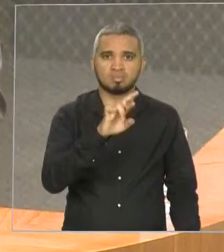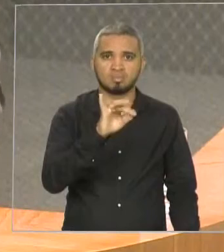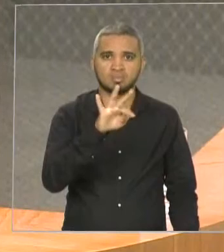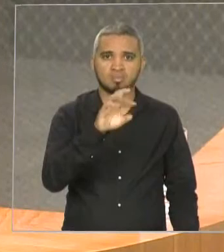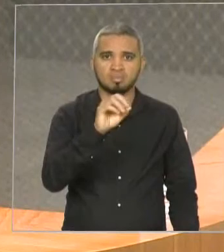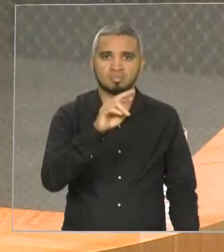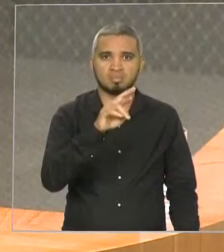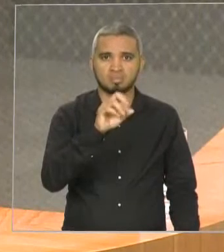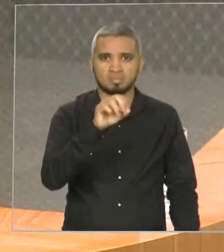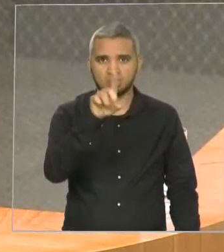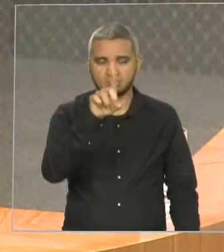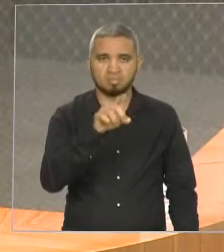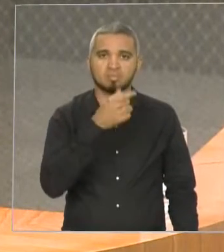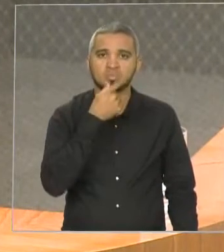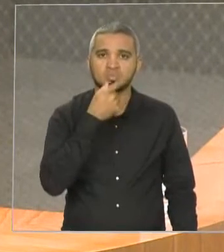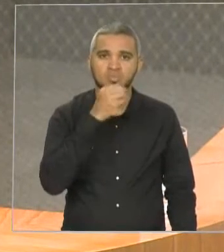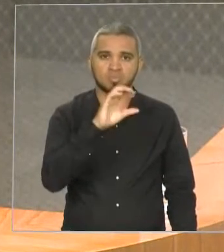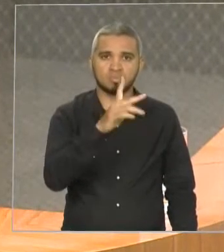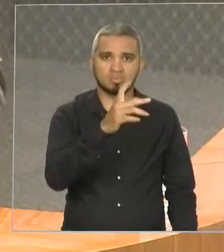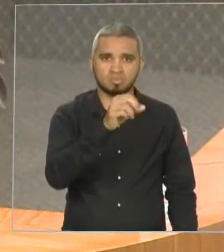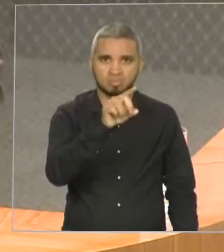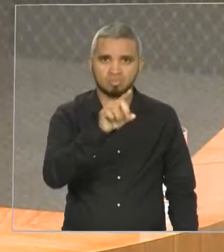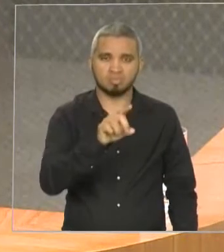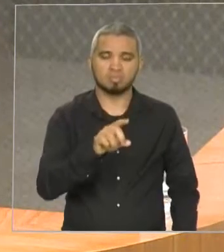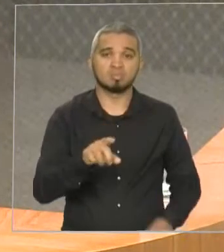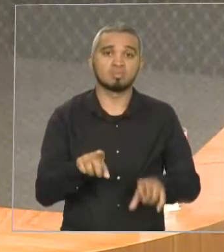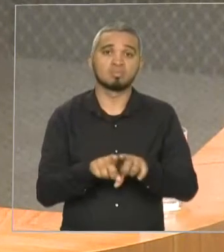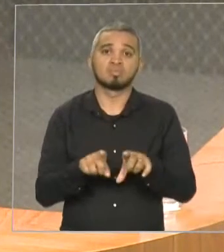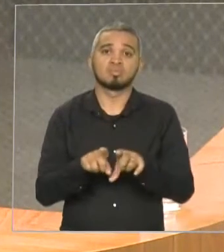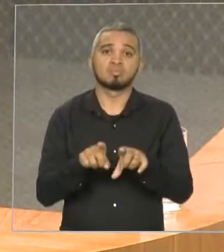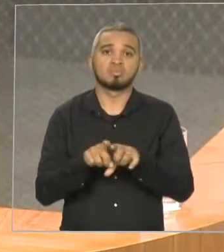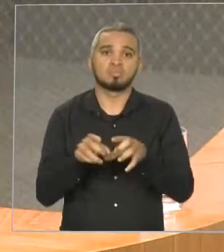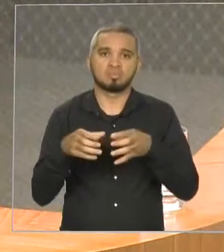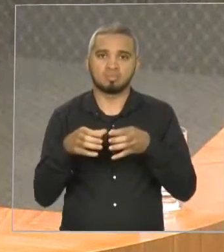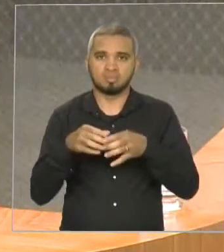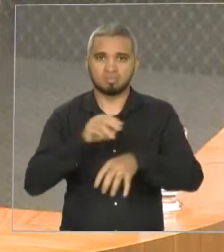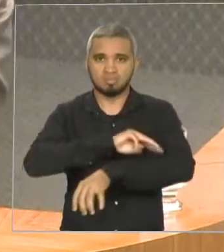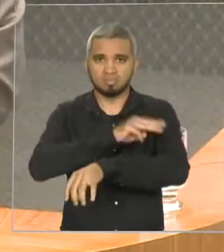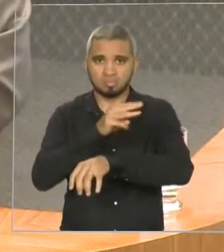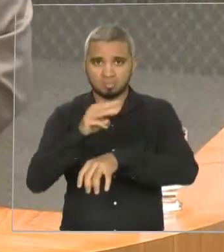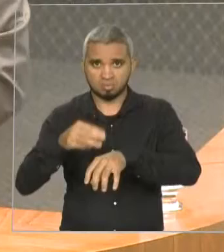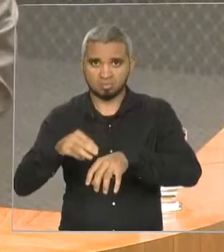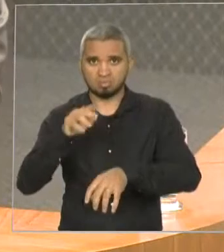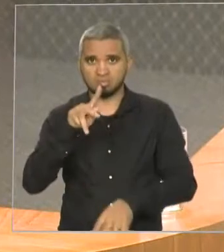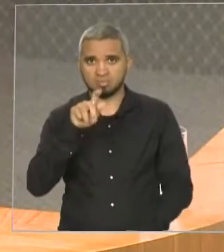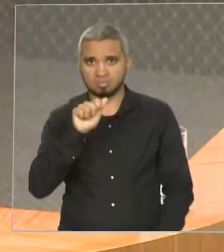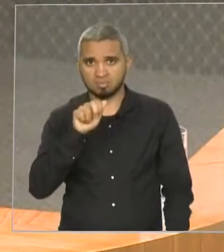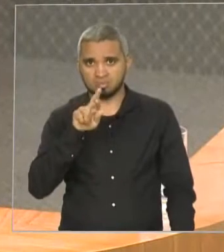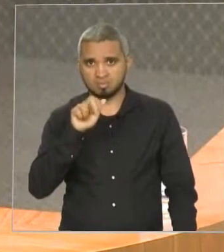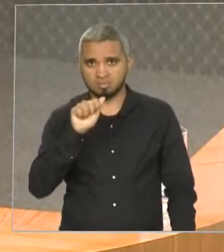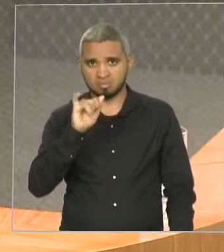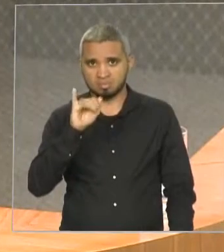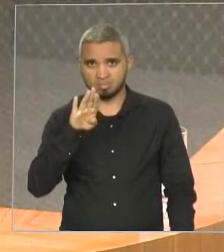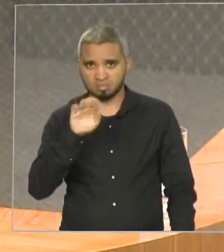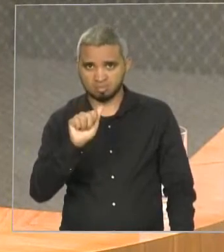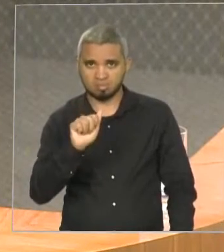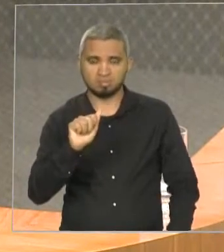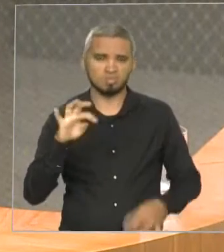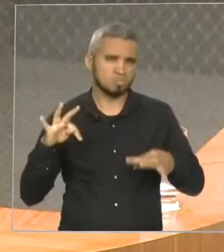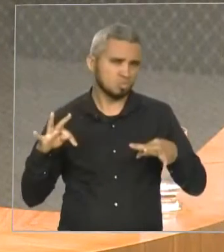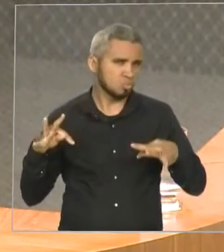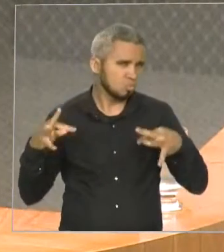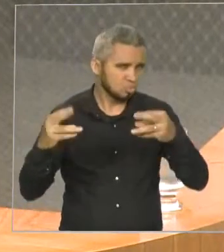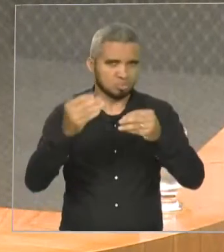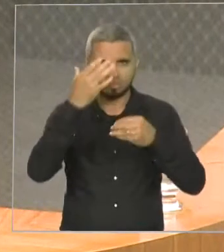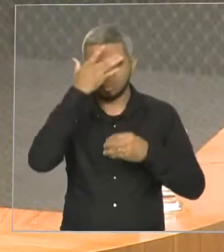Morros pela pessoa do Paraíba, que realmente nos prestigiaram naquele evento maravilhoso. Senhor presidente, eu